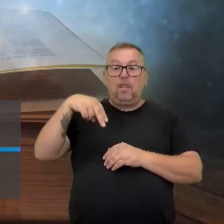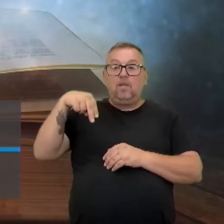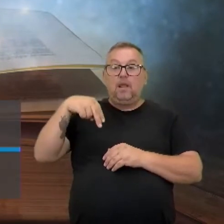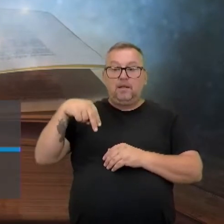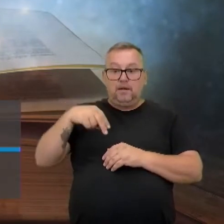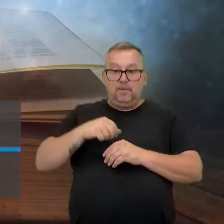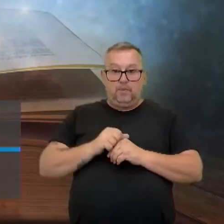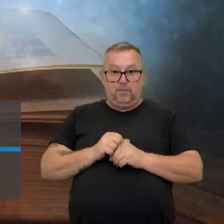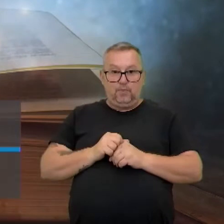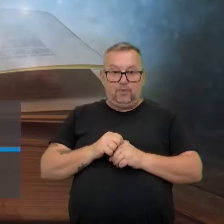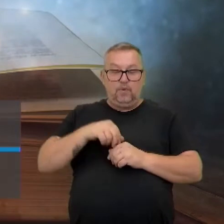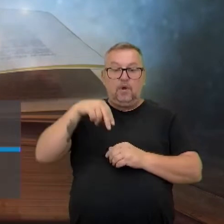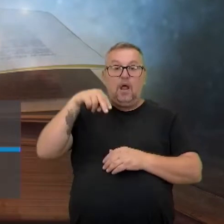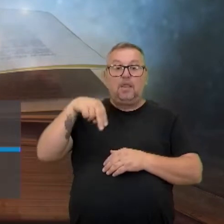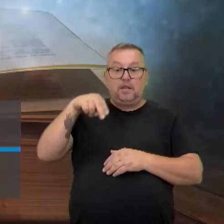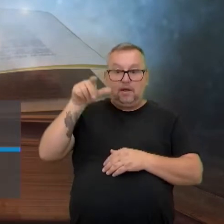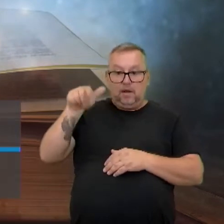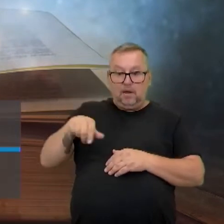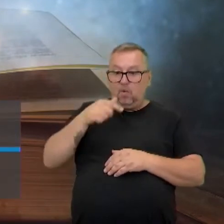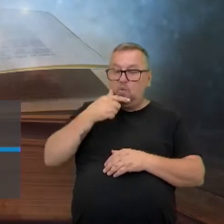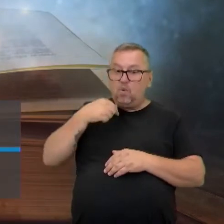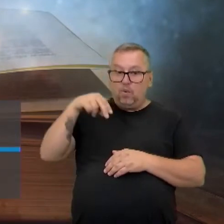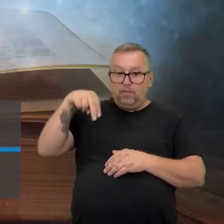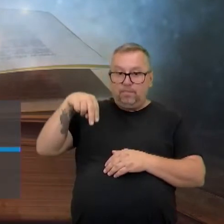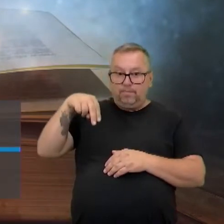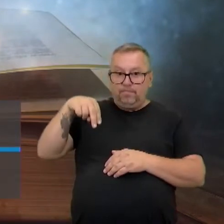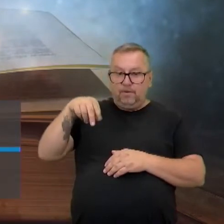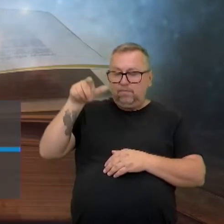pouquinho para vocês. Natanael, ele é o